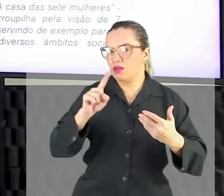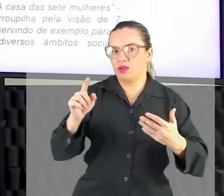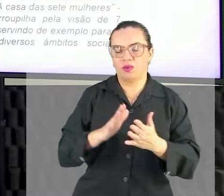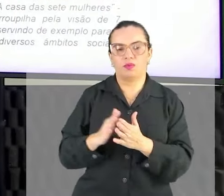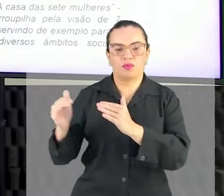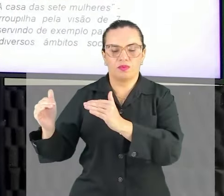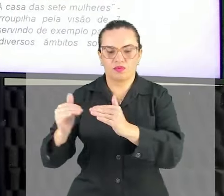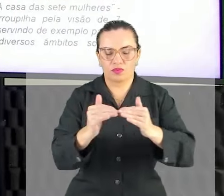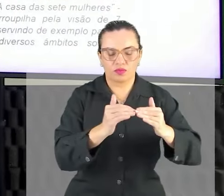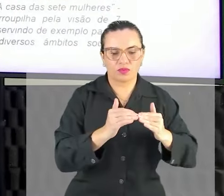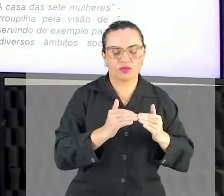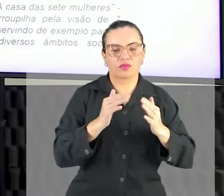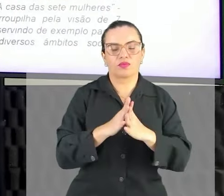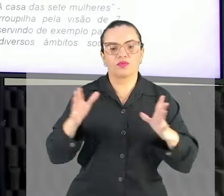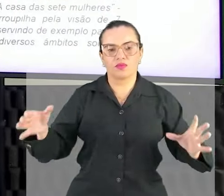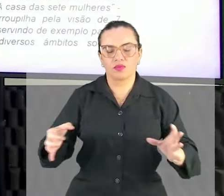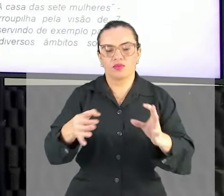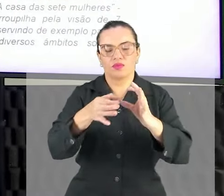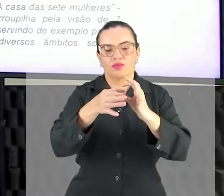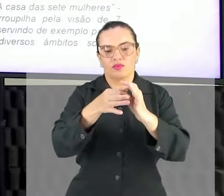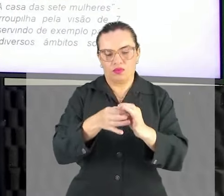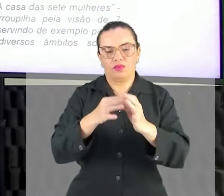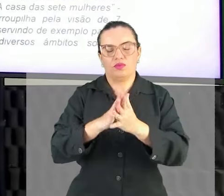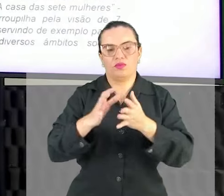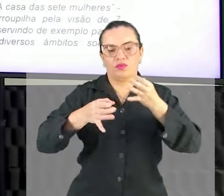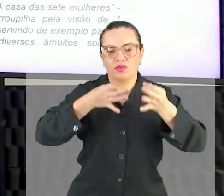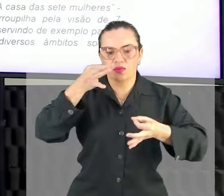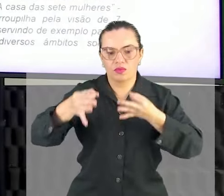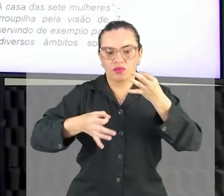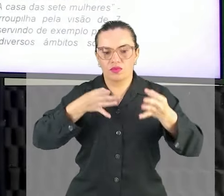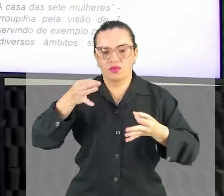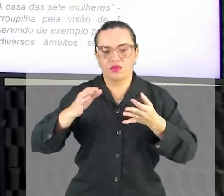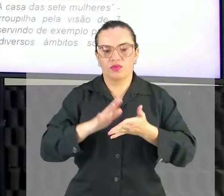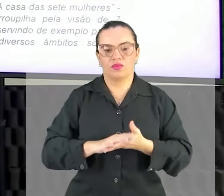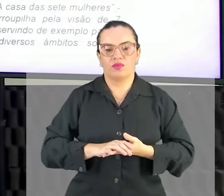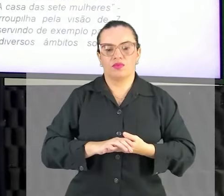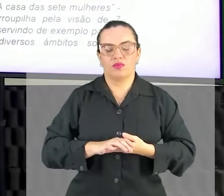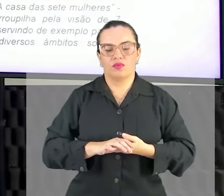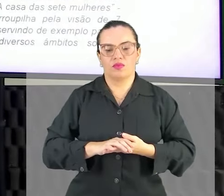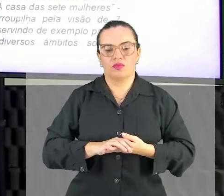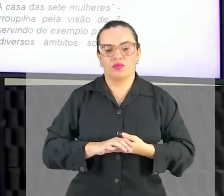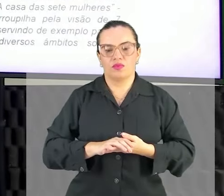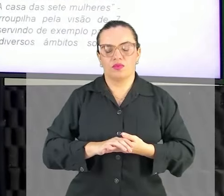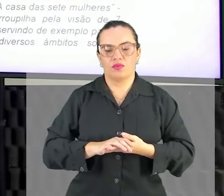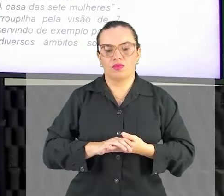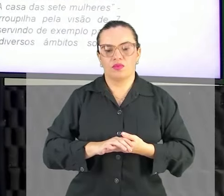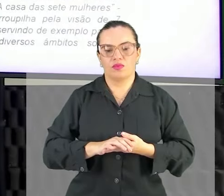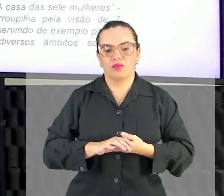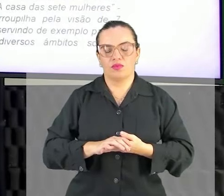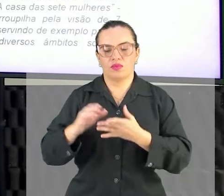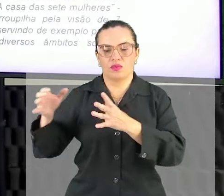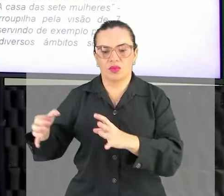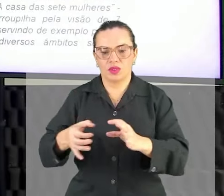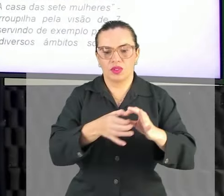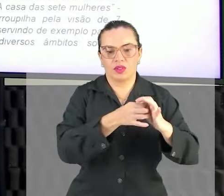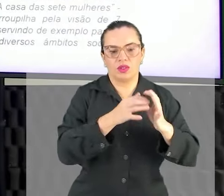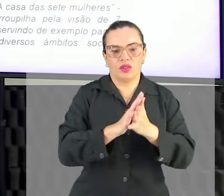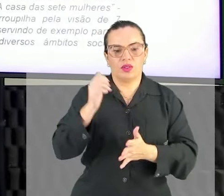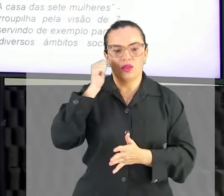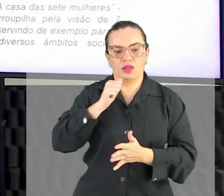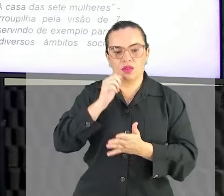vez mais aproximá-lo da minha opinião. Então fica assim, ó. A associação das mulheres ao